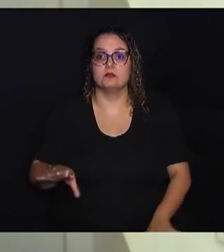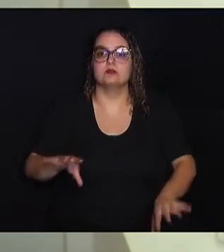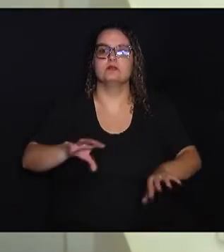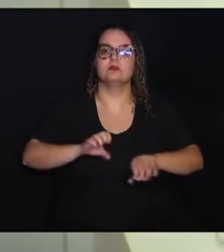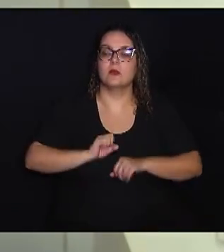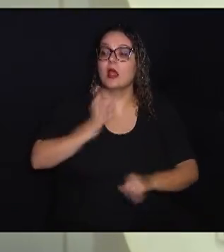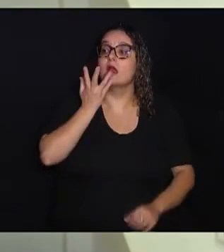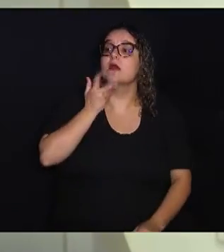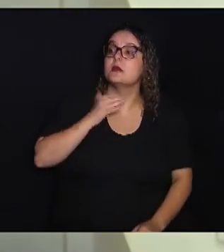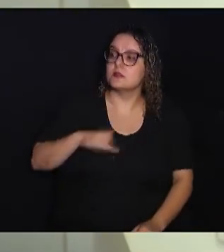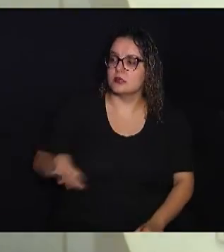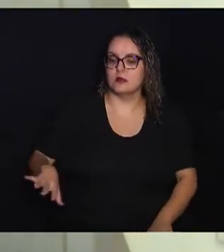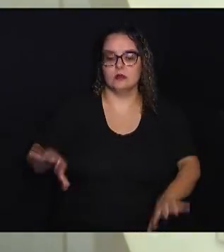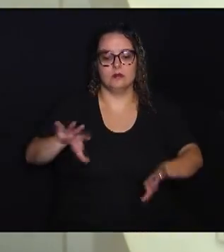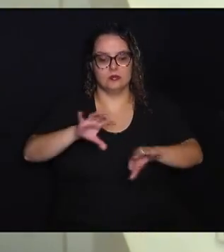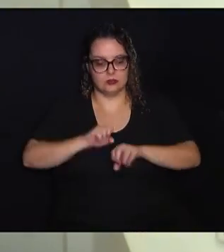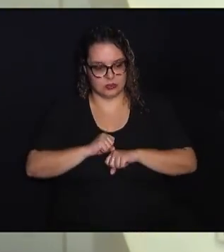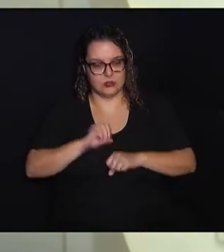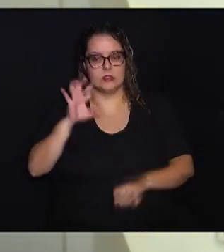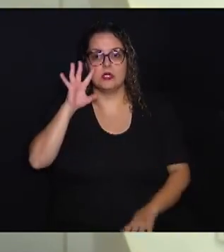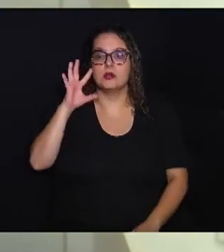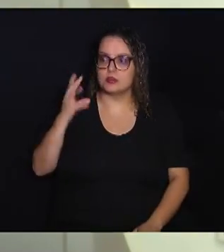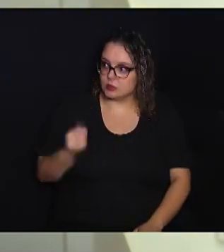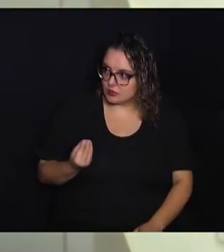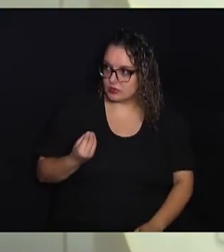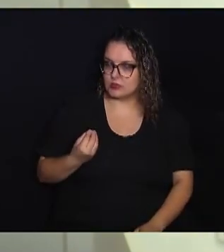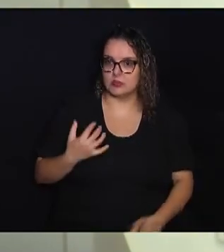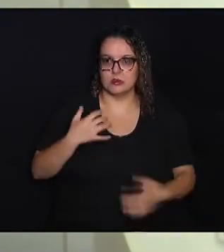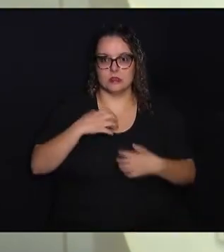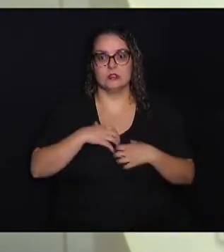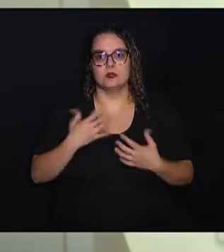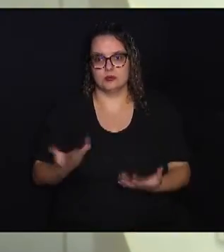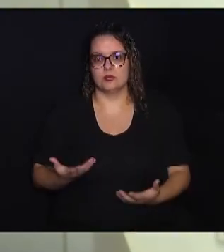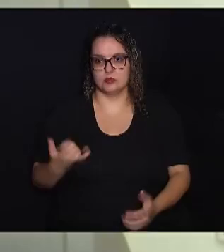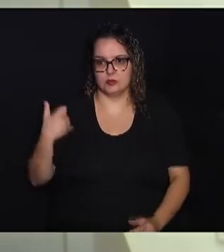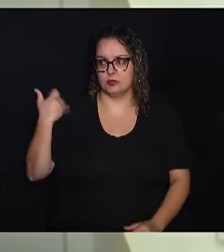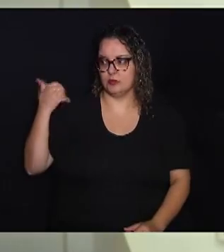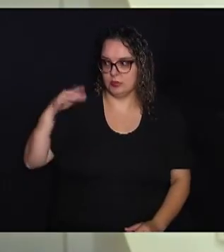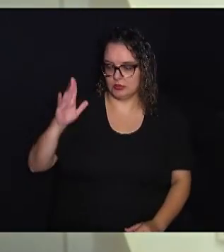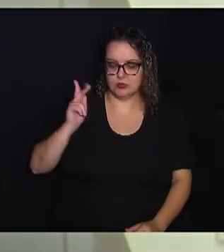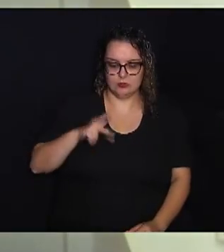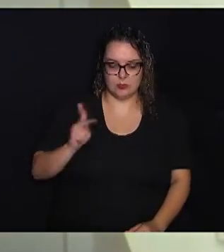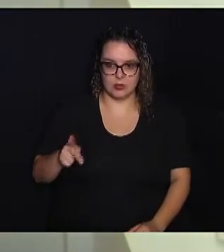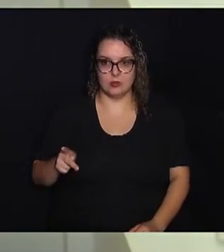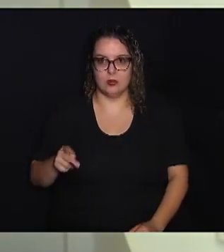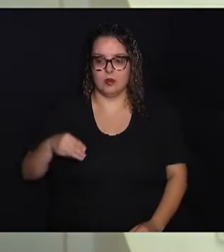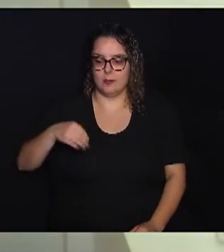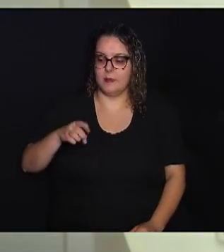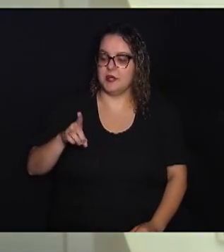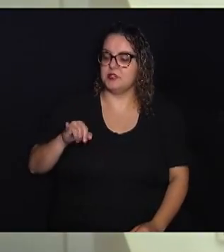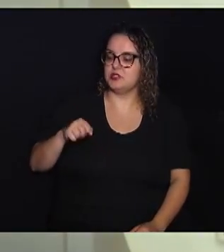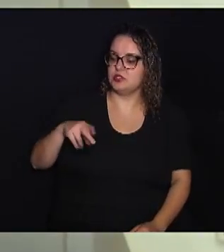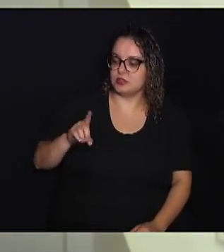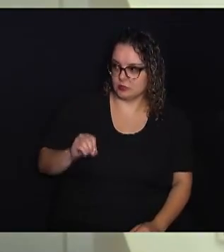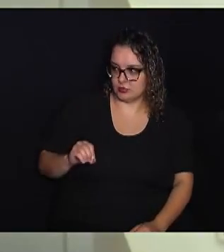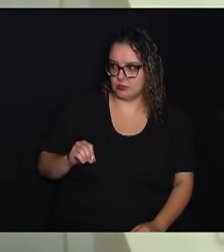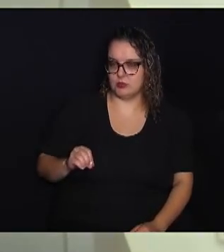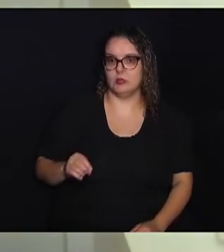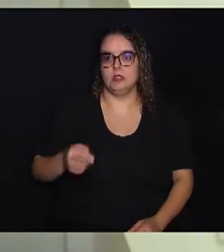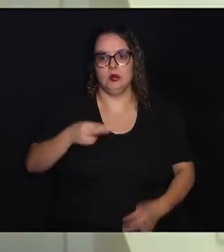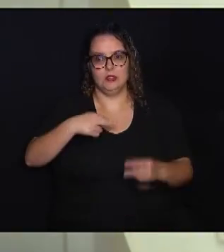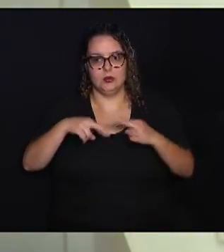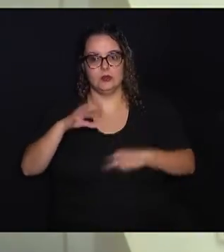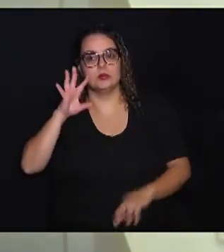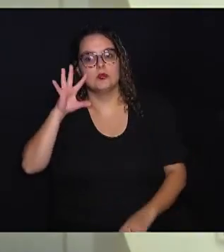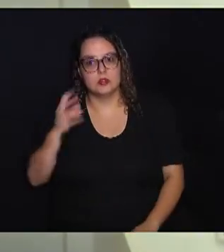se apropria muito desse conhecimento, desta forma do adulto, do professor mediando essa questão do